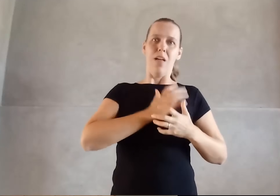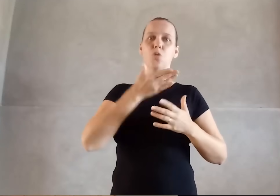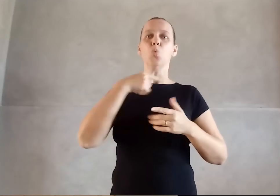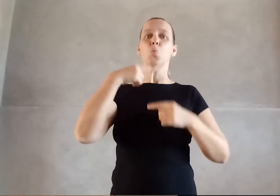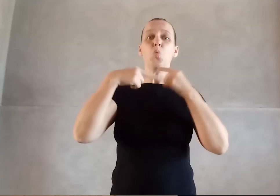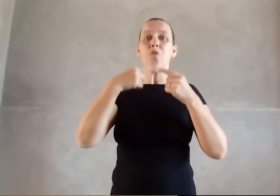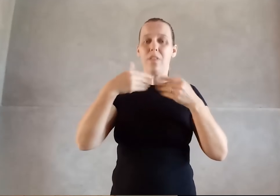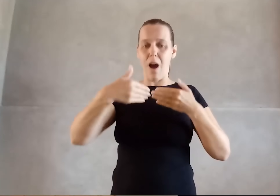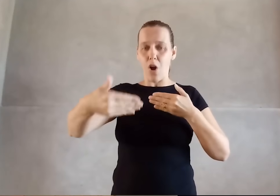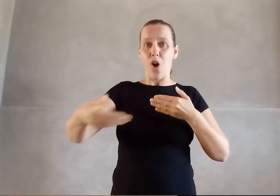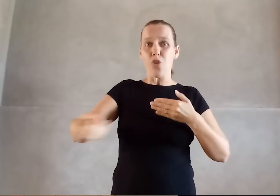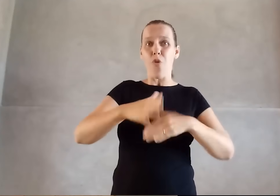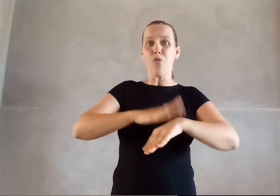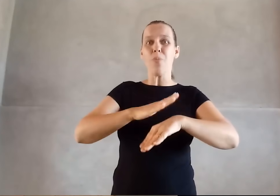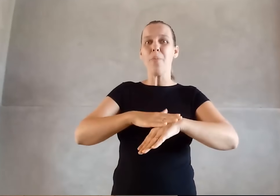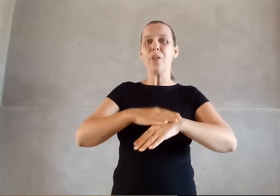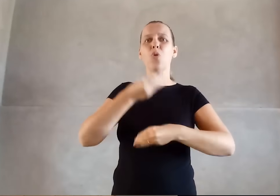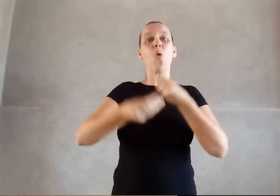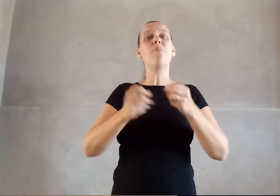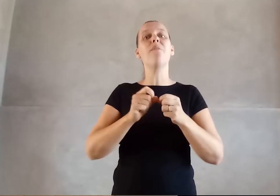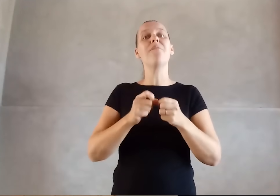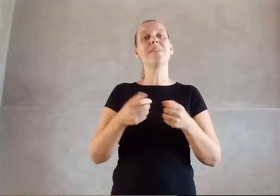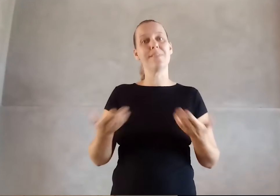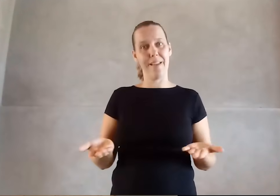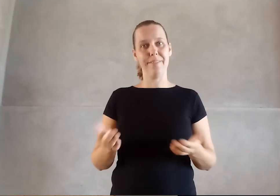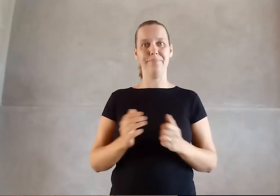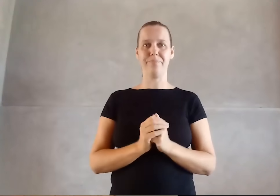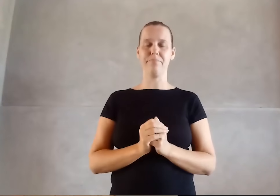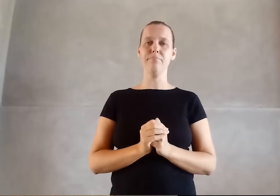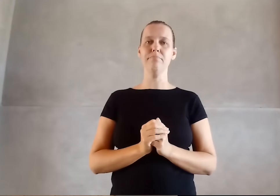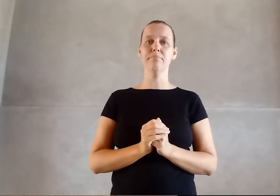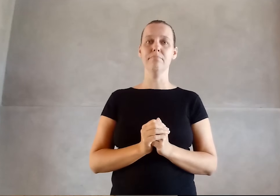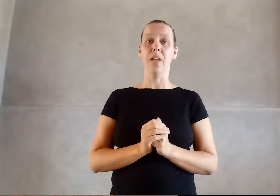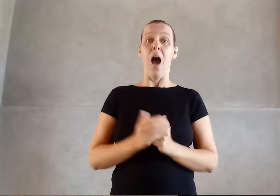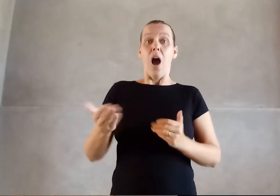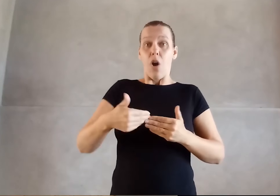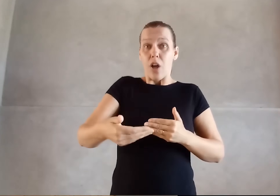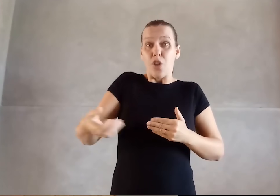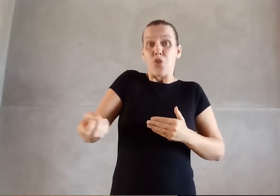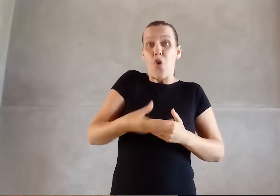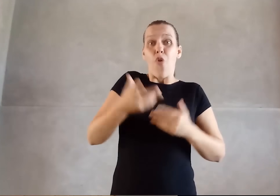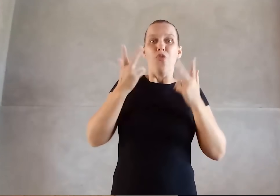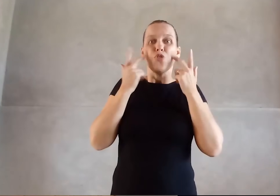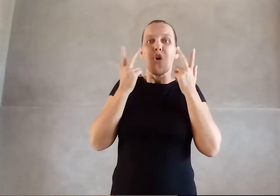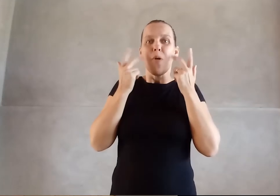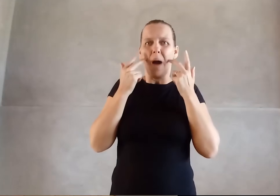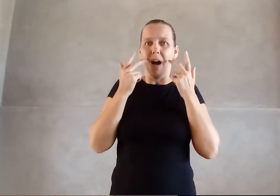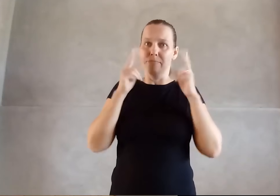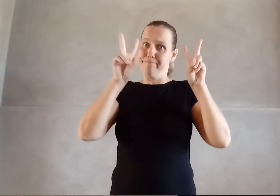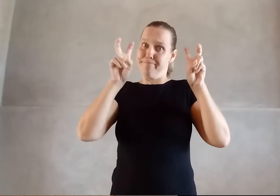Queridos, essa é a pergunta que está no nosso coração. Como é que nós vamos agir diante desse novo mundo